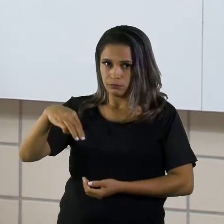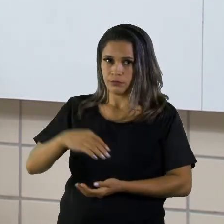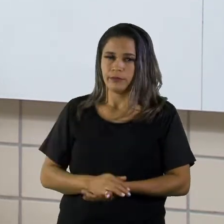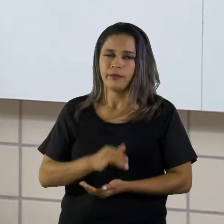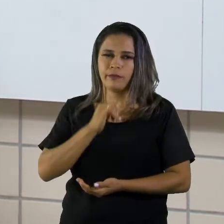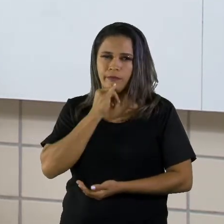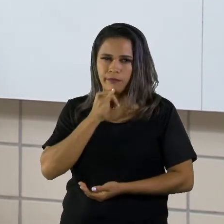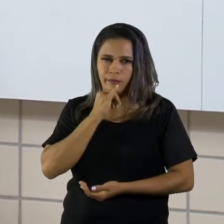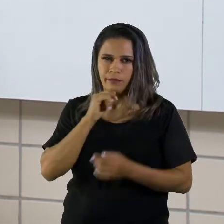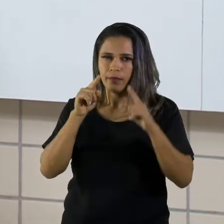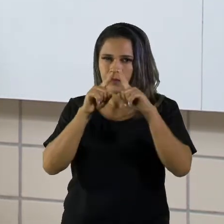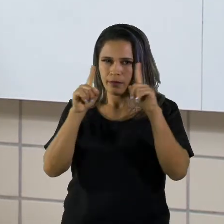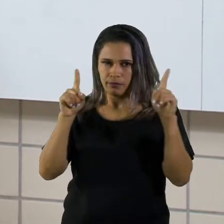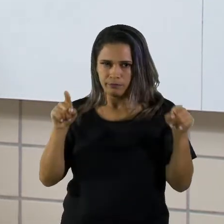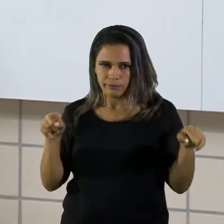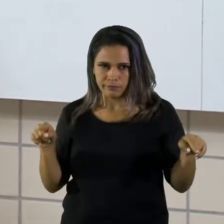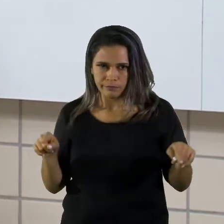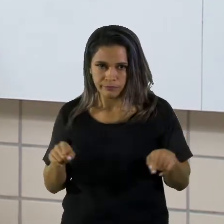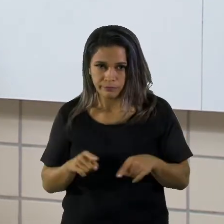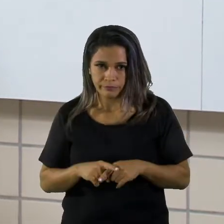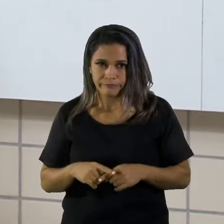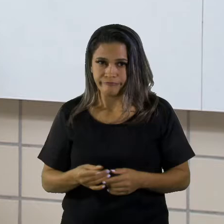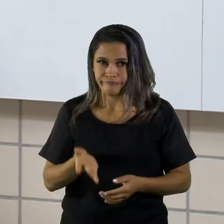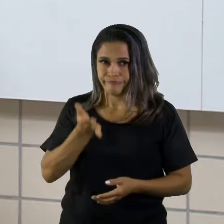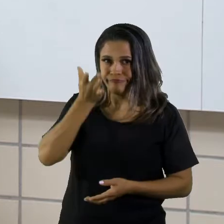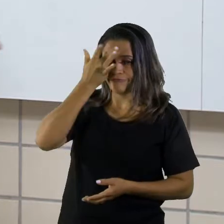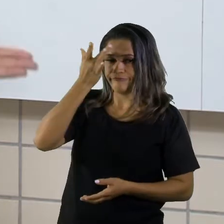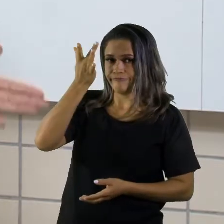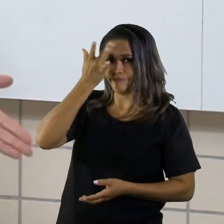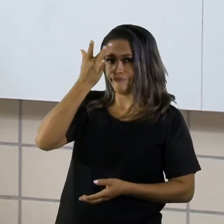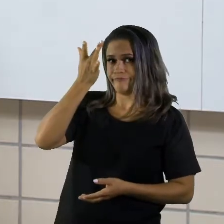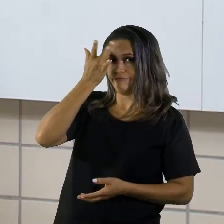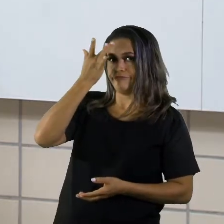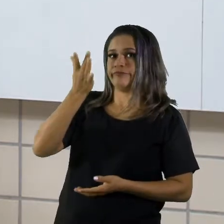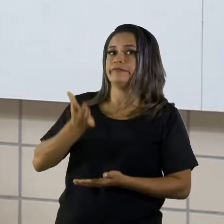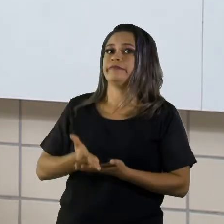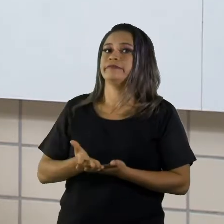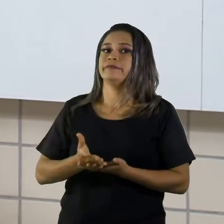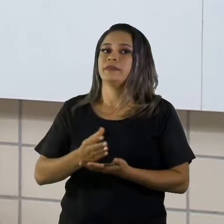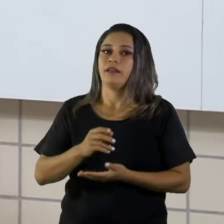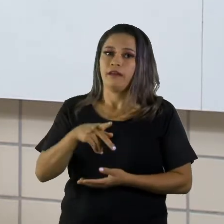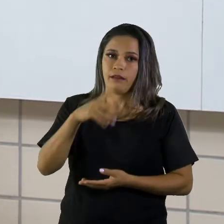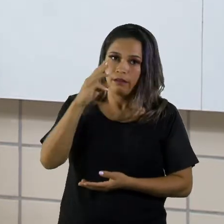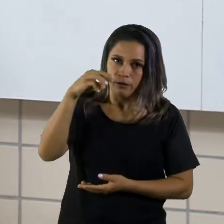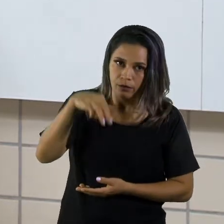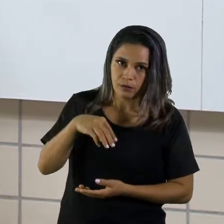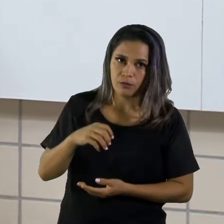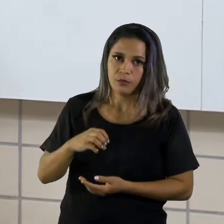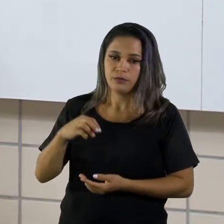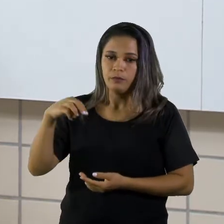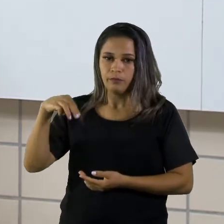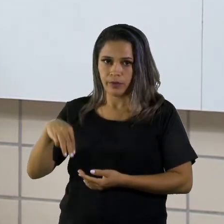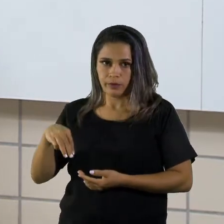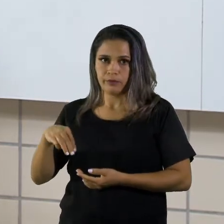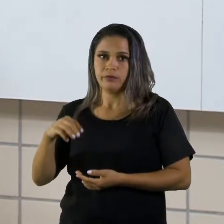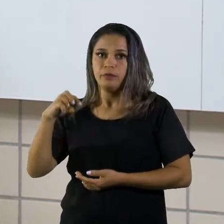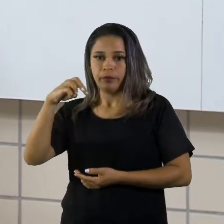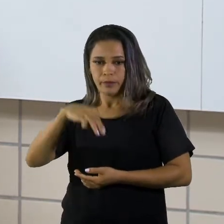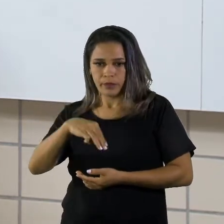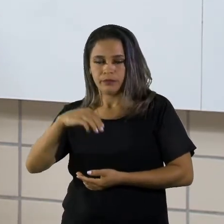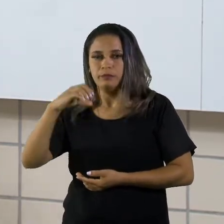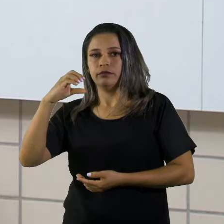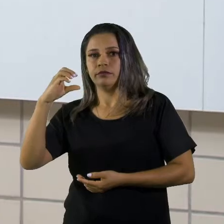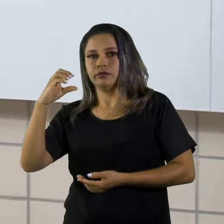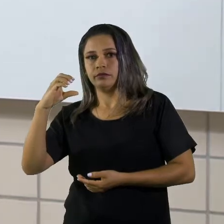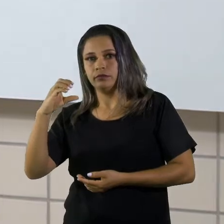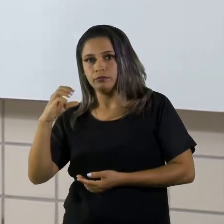quadro para poder fixar legal essa questão da conversão de quilômetros em metros e metros em quilômetros,